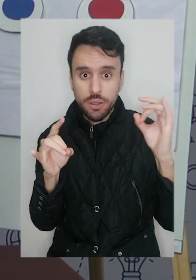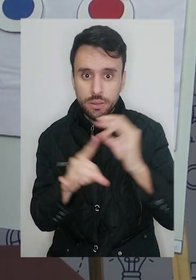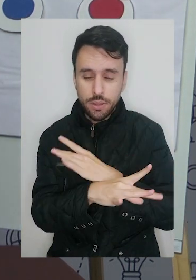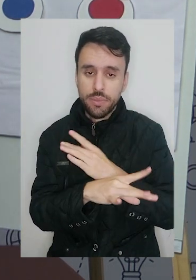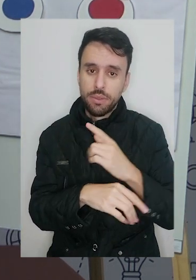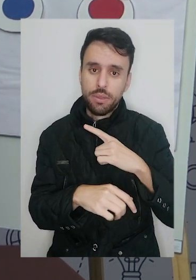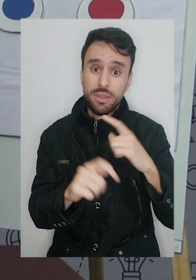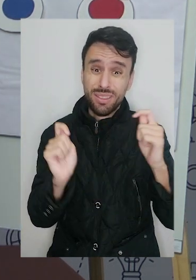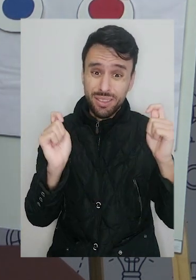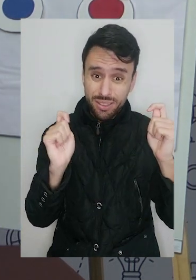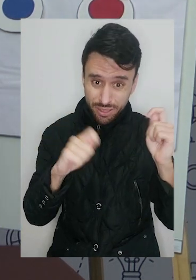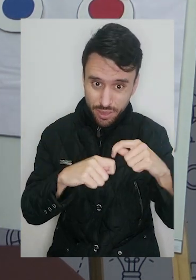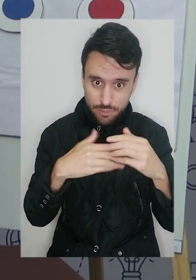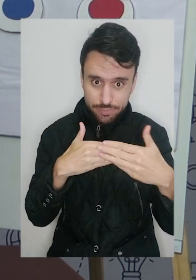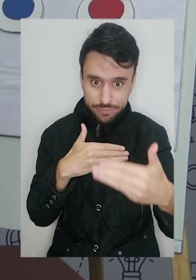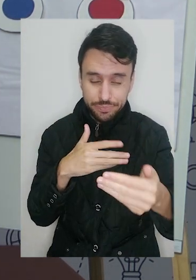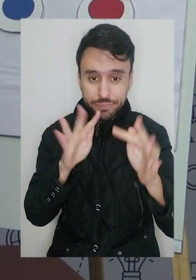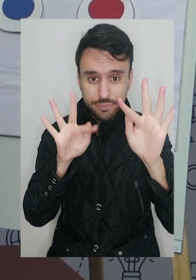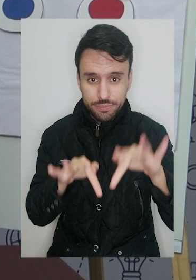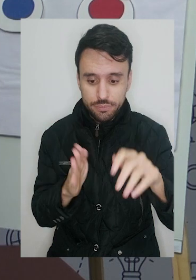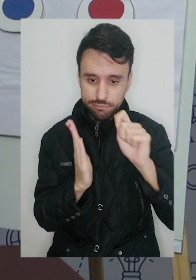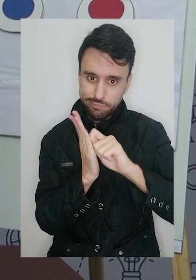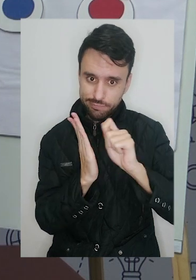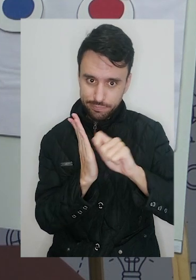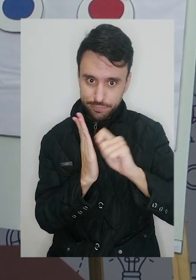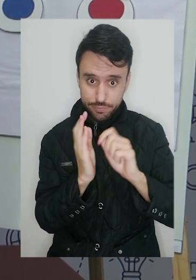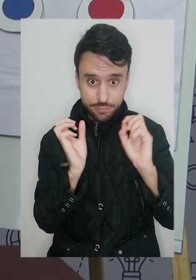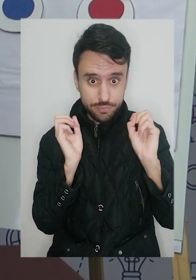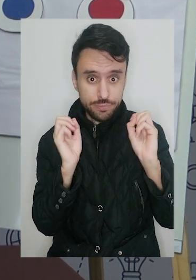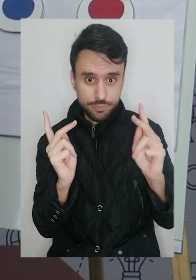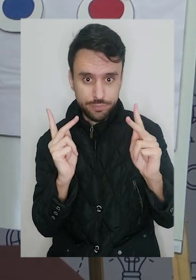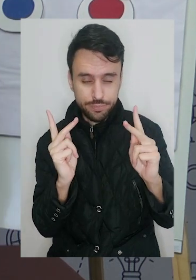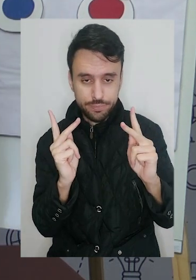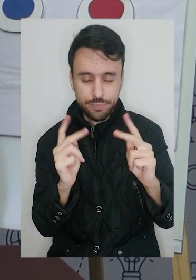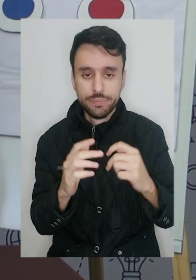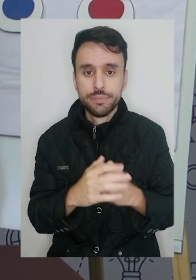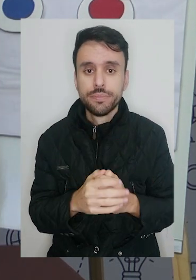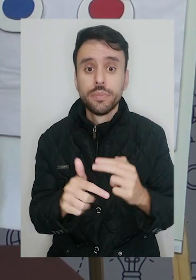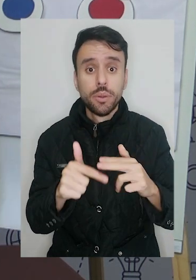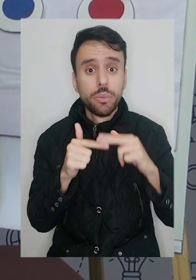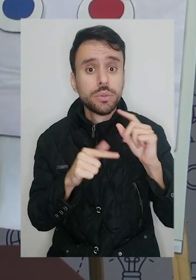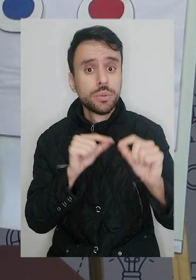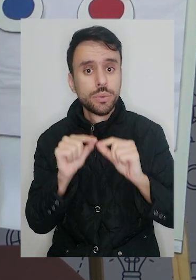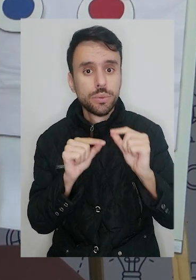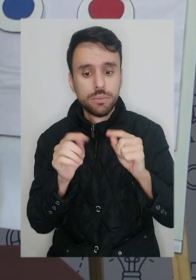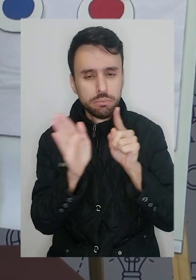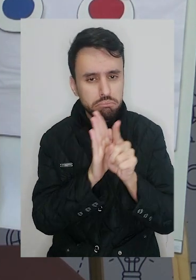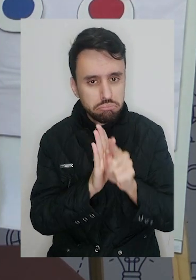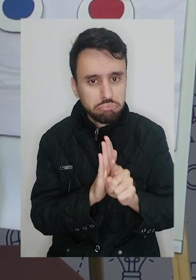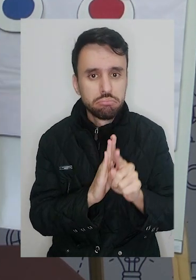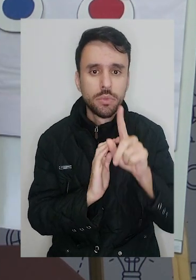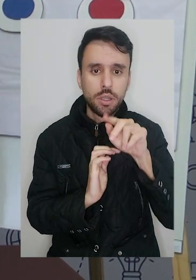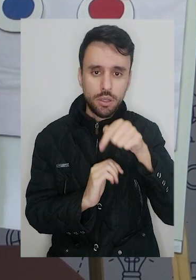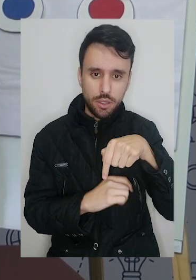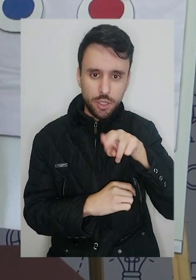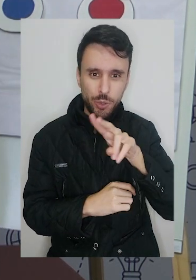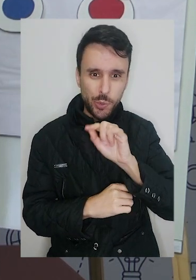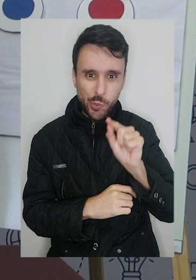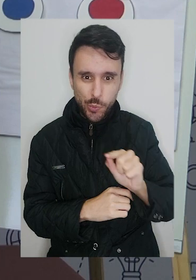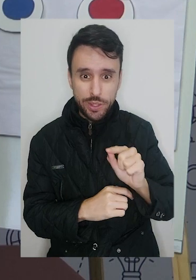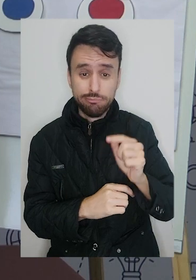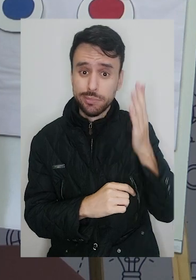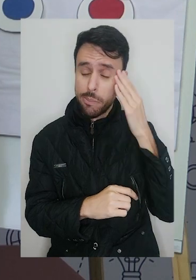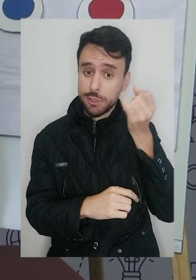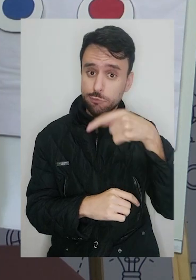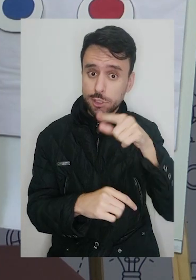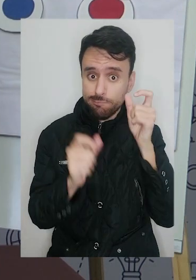terminar, você volta e finaliza o seu registro. Tudo bem? Então agora a gente vai para um quiz. Vamos ver se você